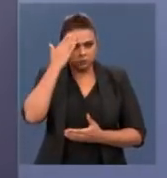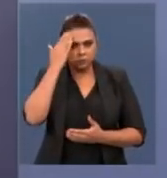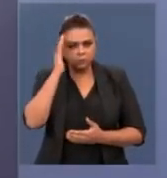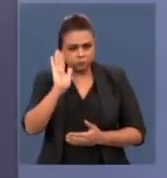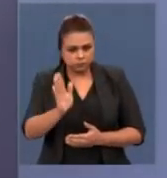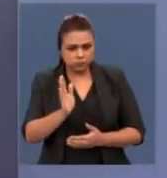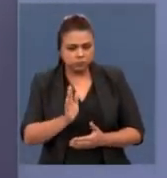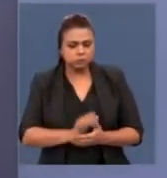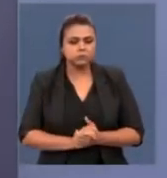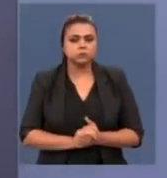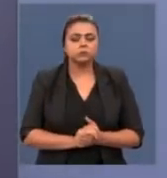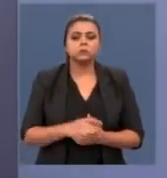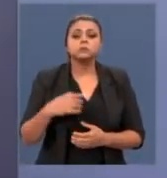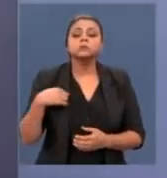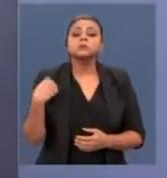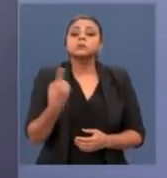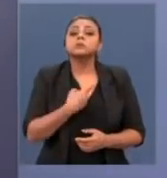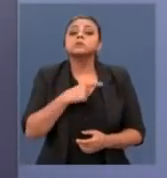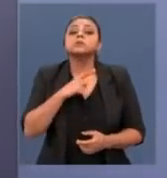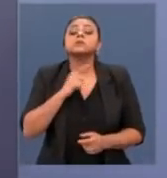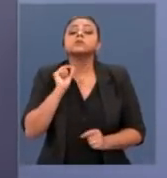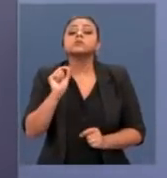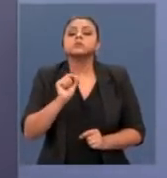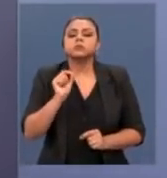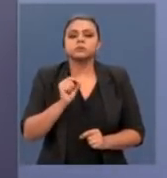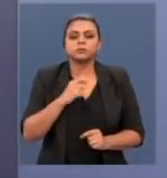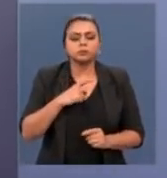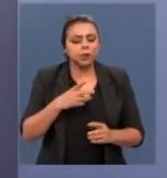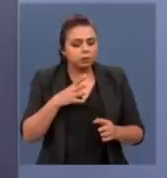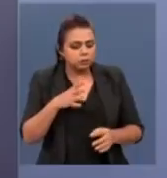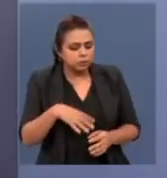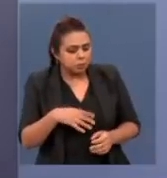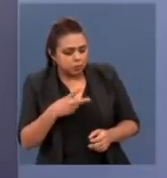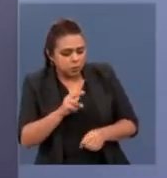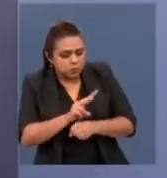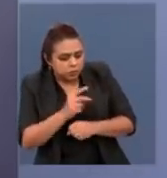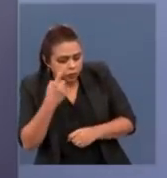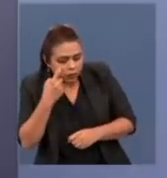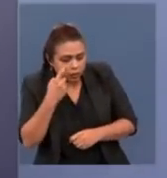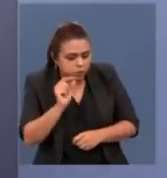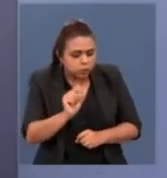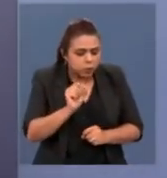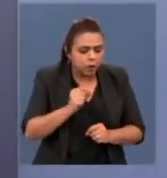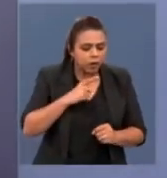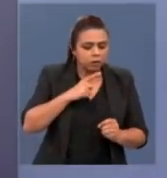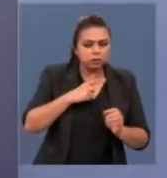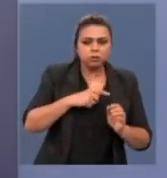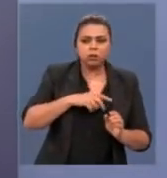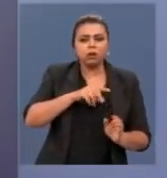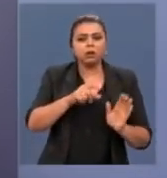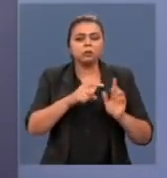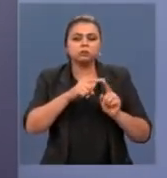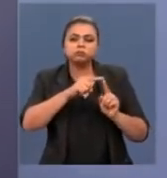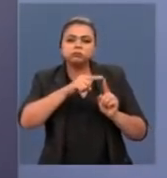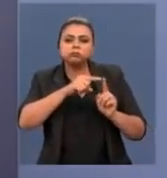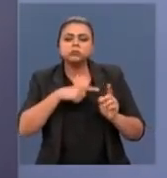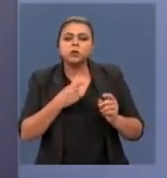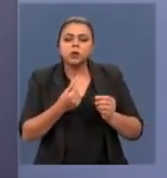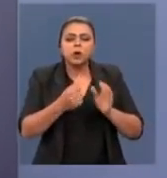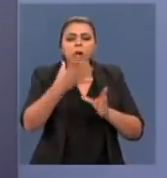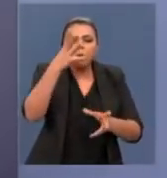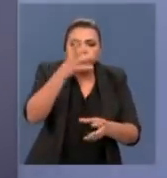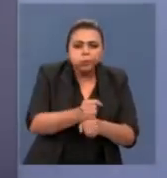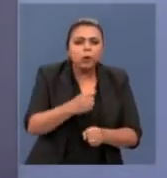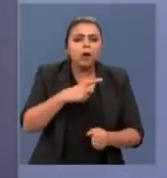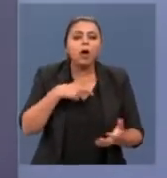e nós temos é observado dados que o estado pagasse dando fortunas